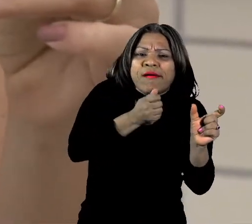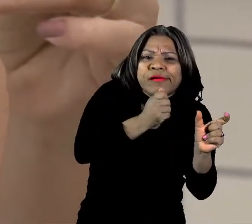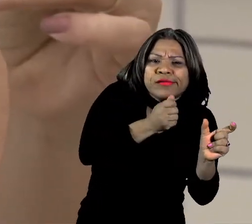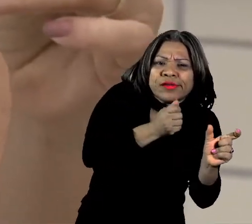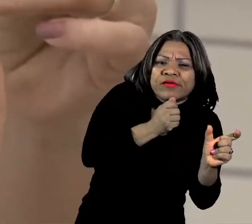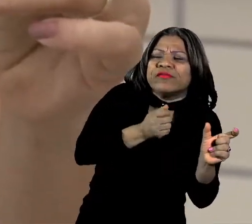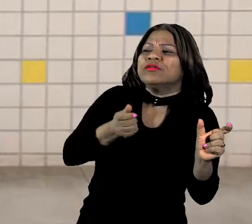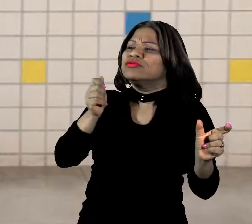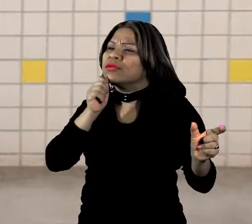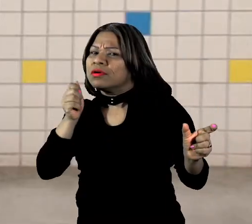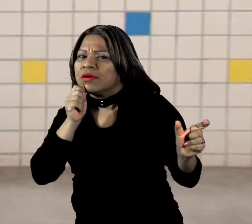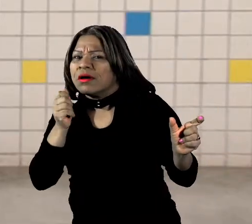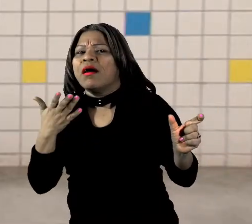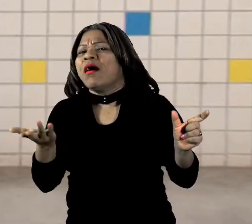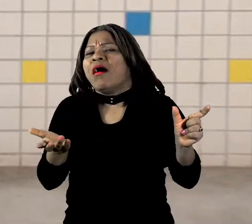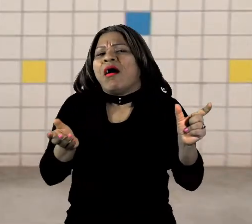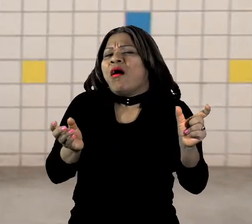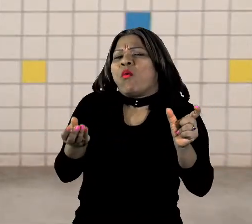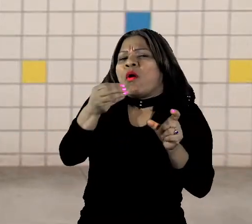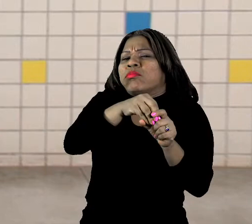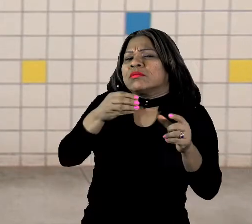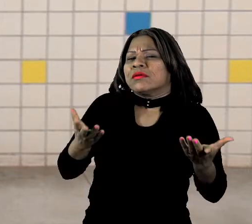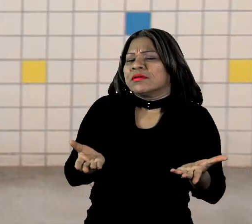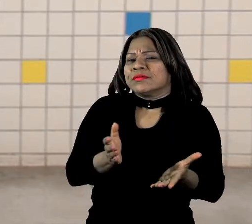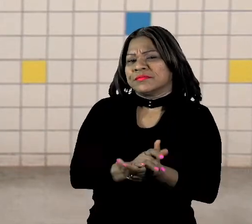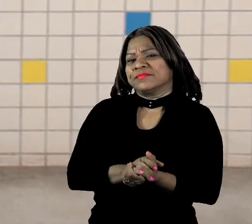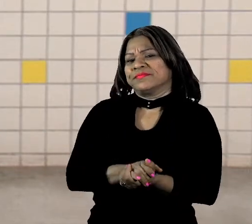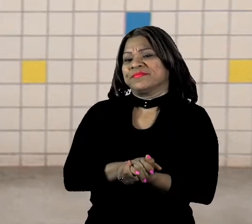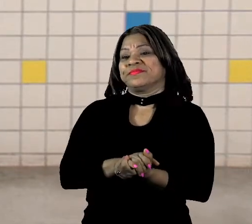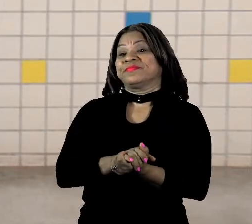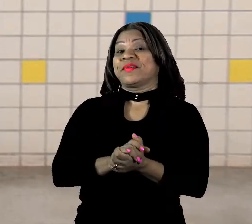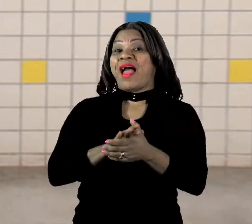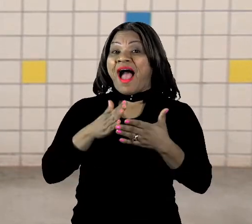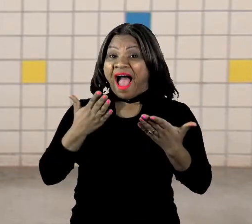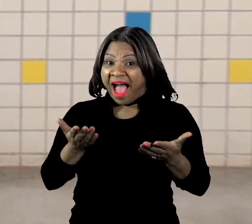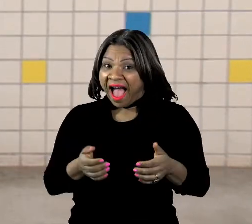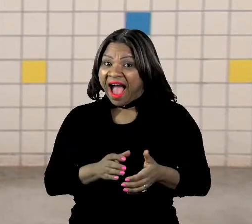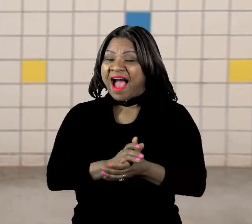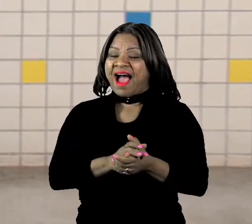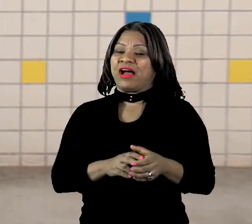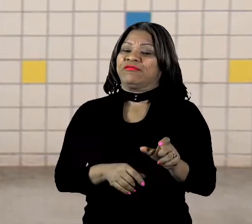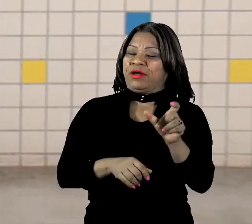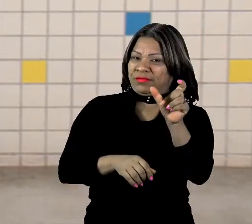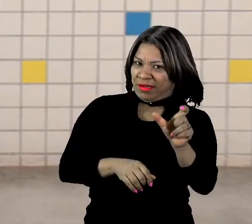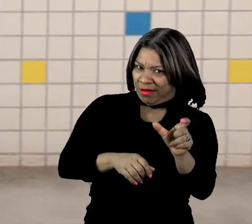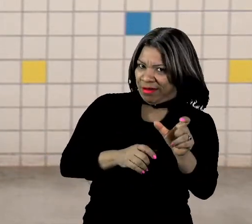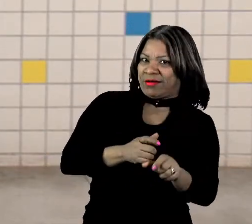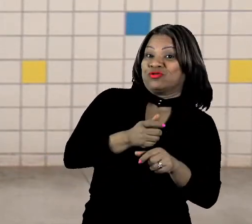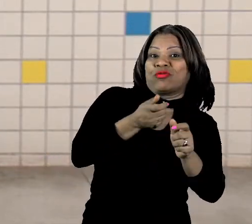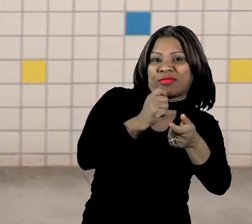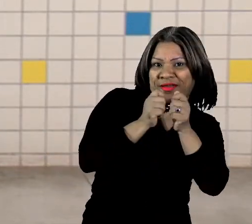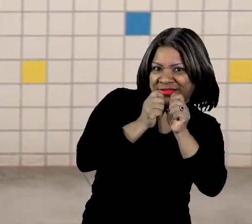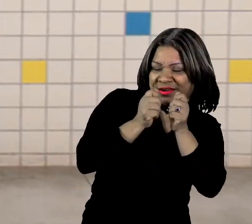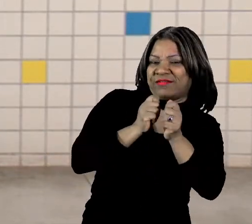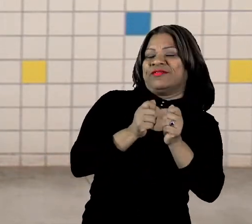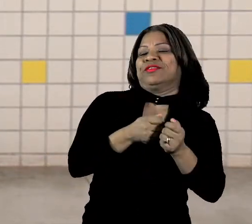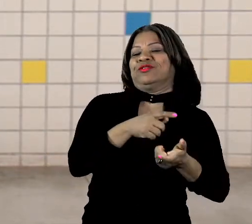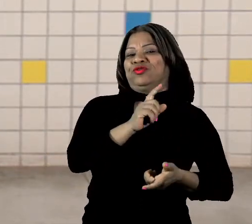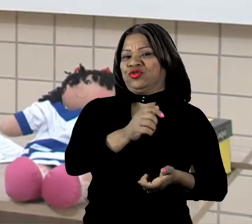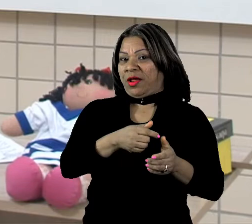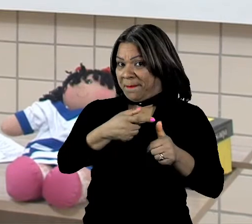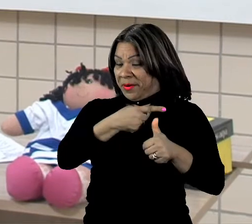Paulo e com a Sandra? Vocês pensaram? Isso, na primeira entrevista. Se fôssemos trabalhar a palavra como um